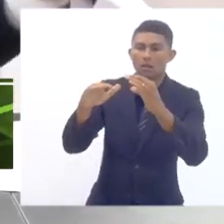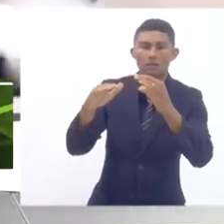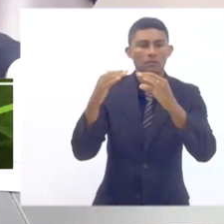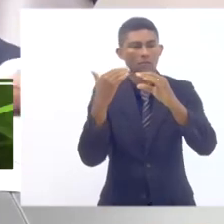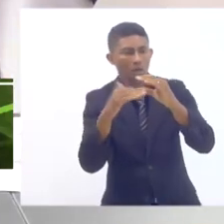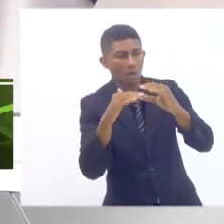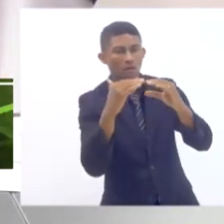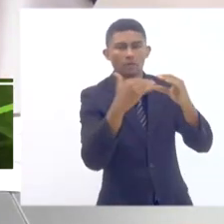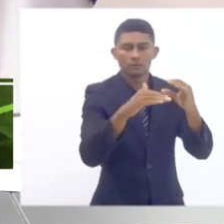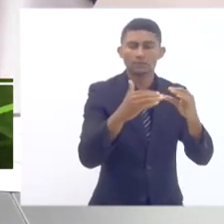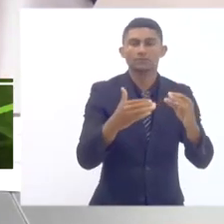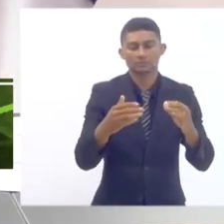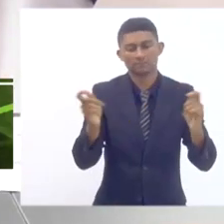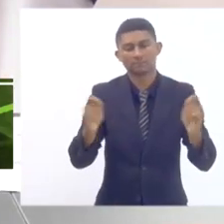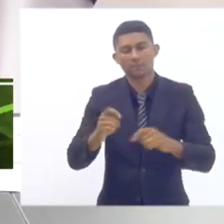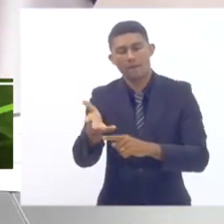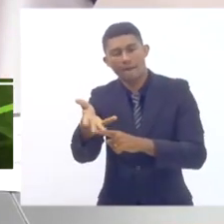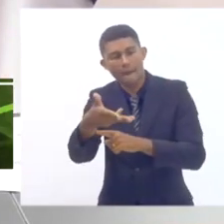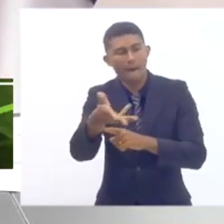na comissão.